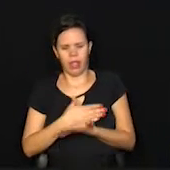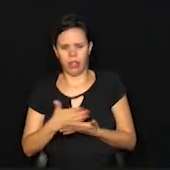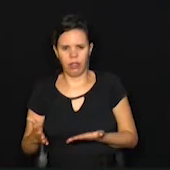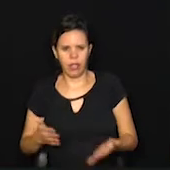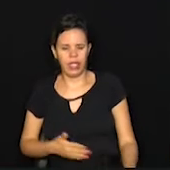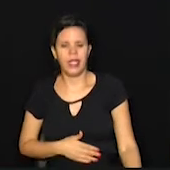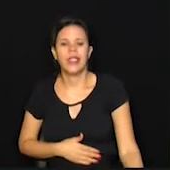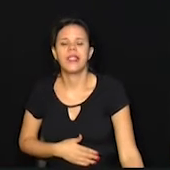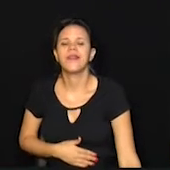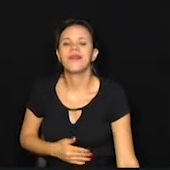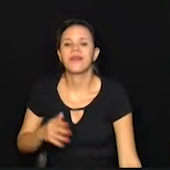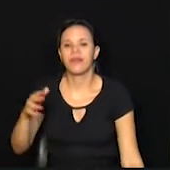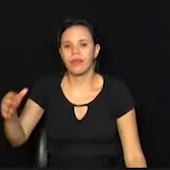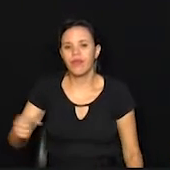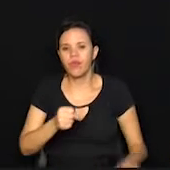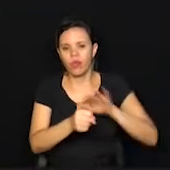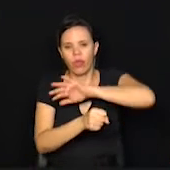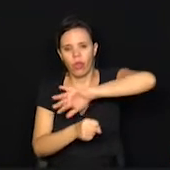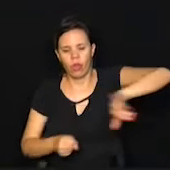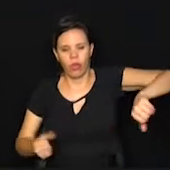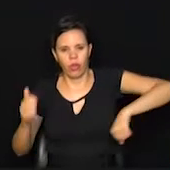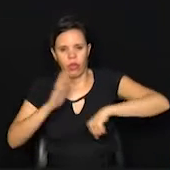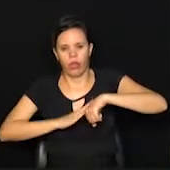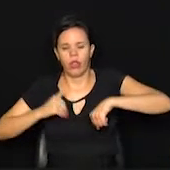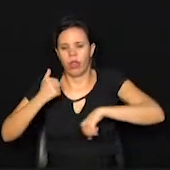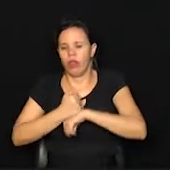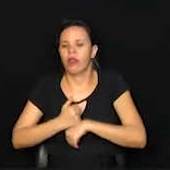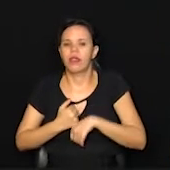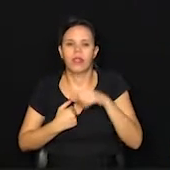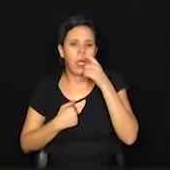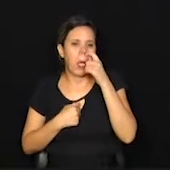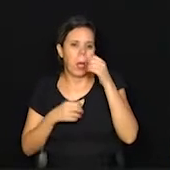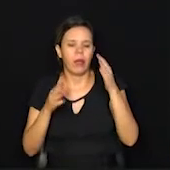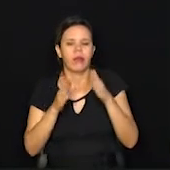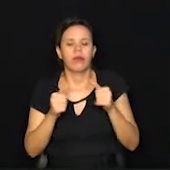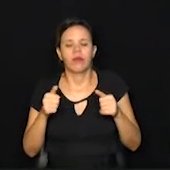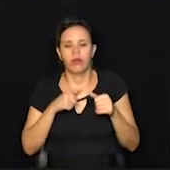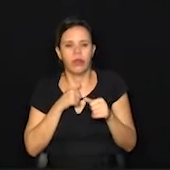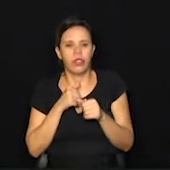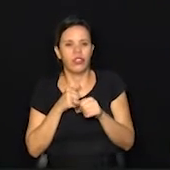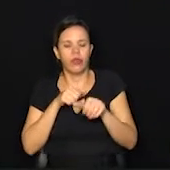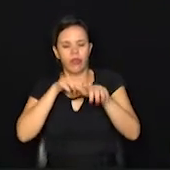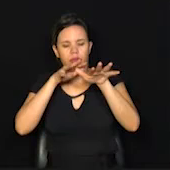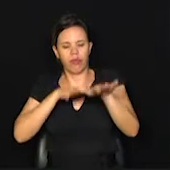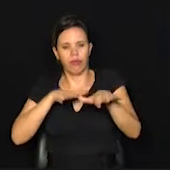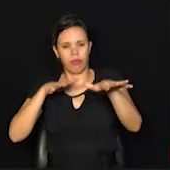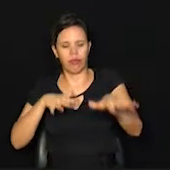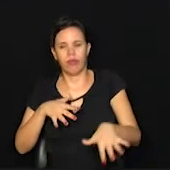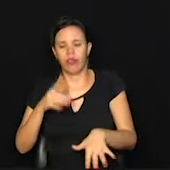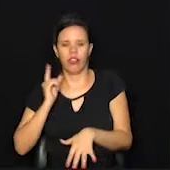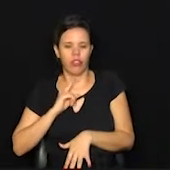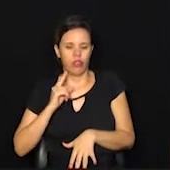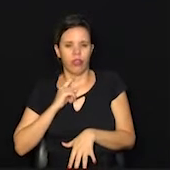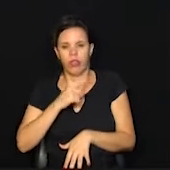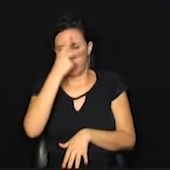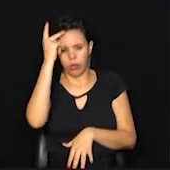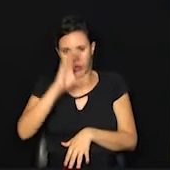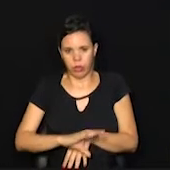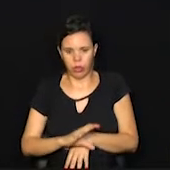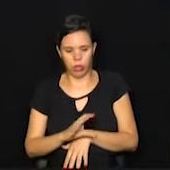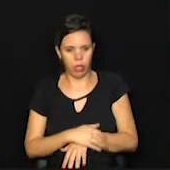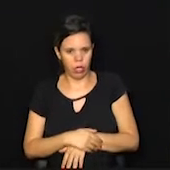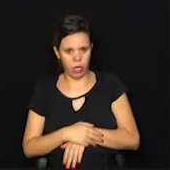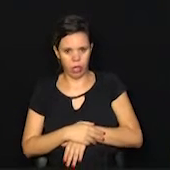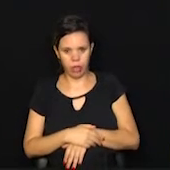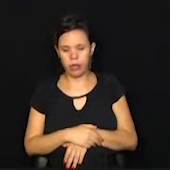o golpe e deslocou as tropas dele de Juiz de Fora é certo e o cidadão ele